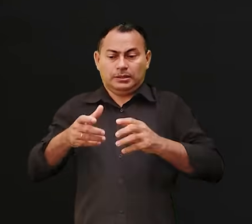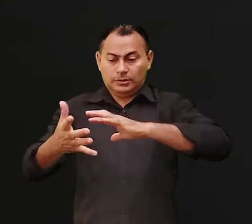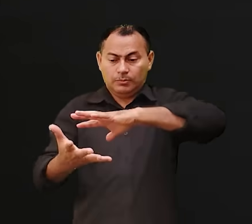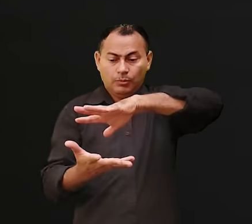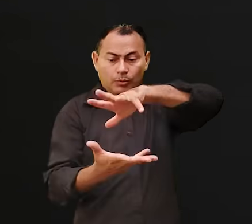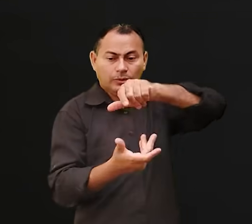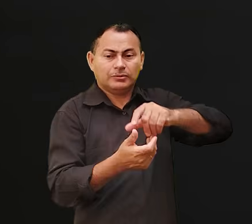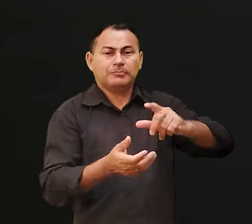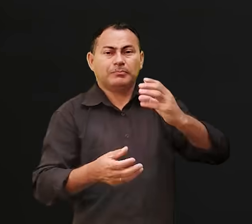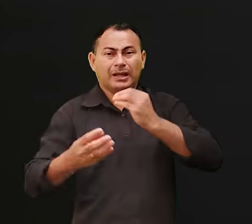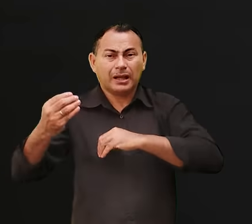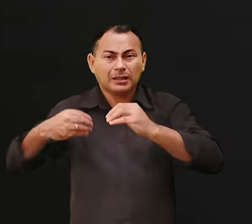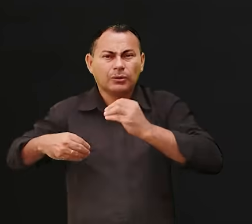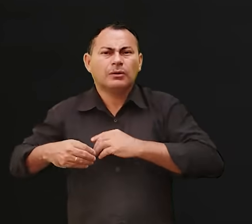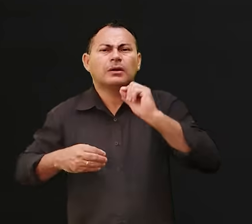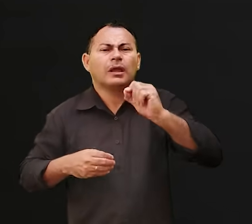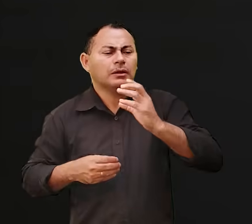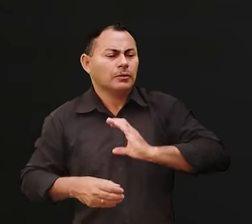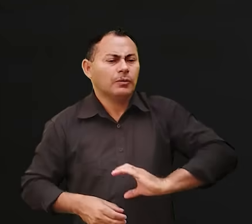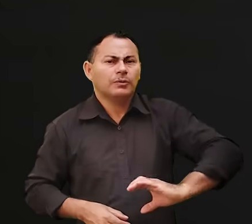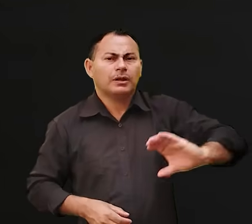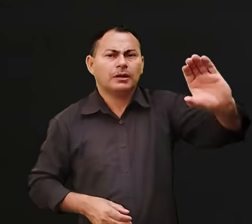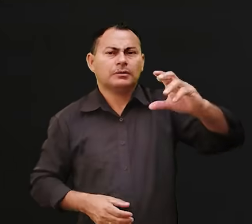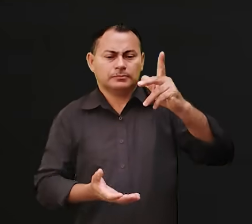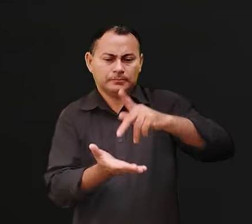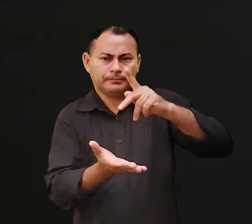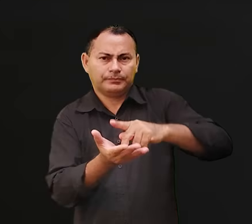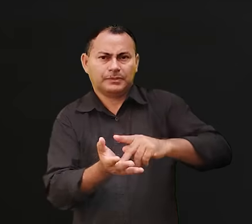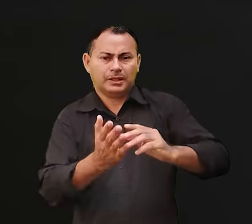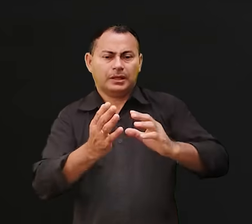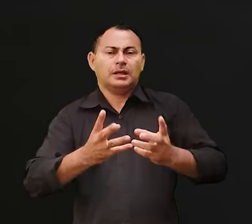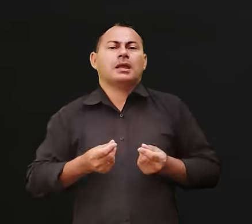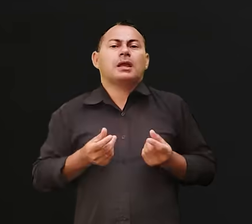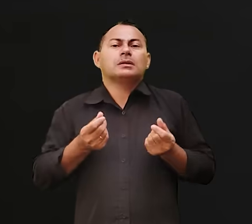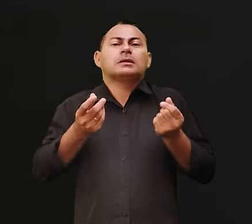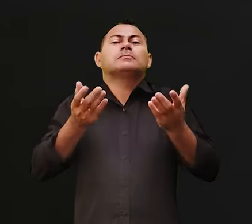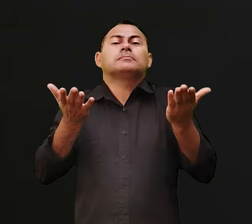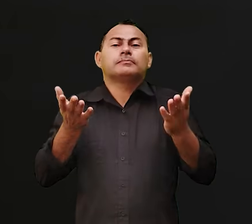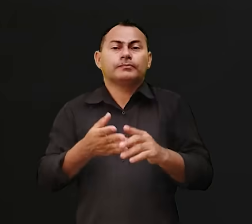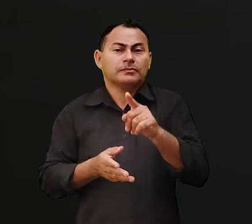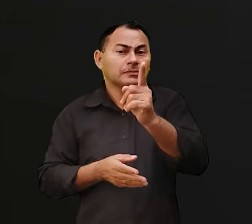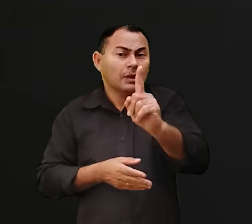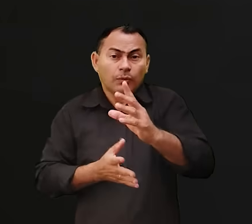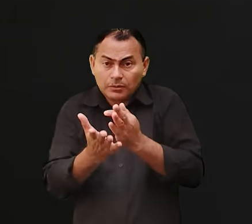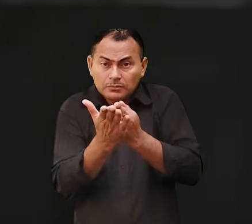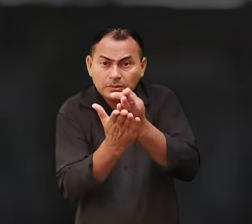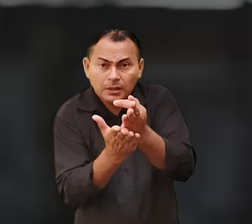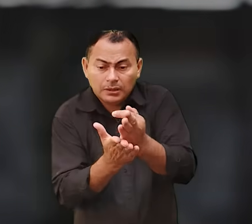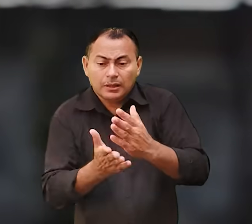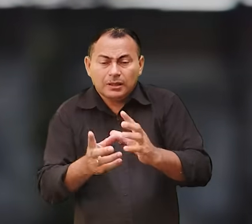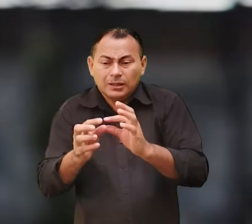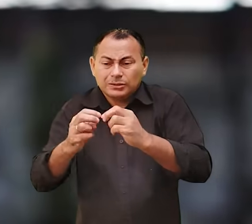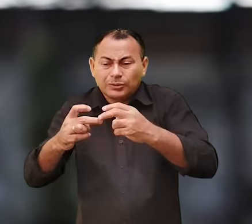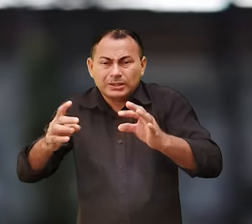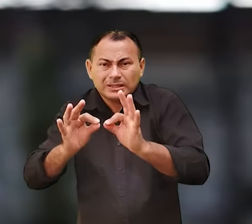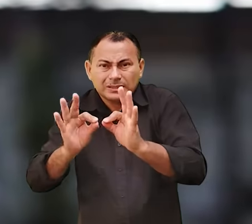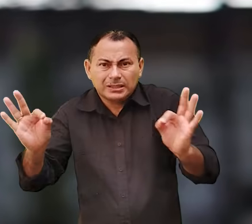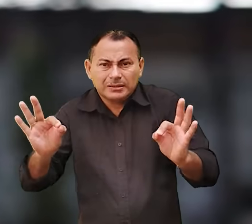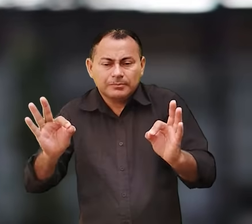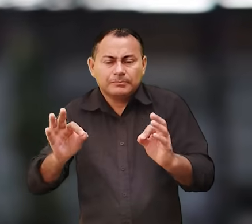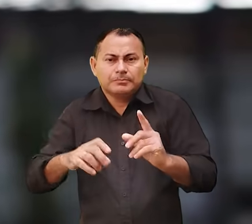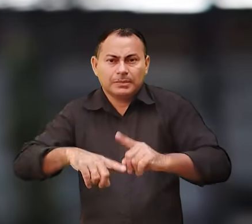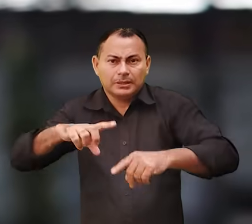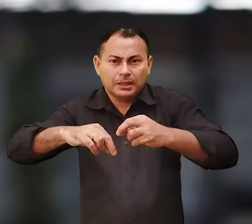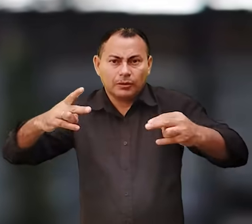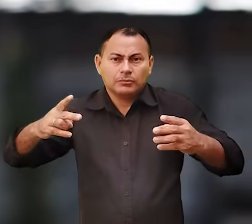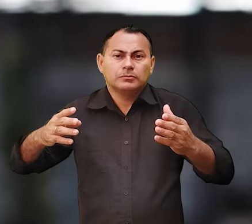riquezas deste mundo ímpio, quem lhes confiará as verdadeiras riquezas? Se você não é fiel nas mínimas coisas,